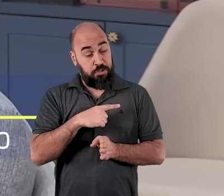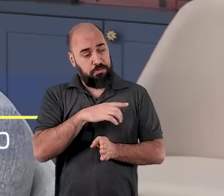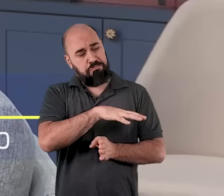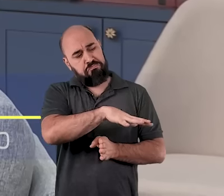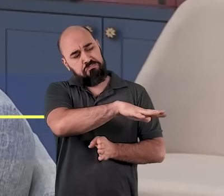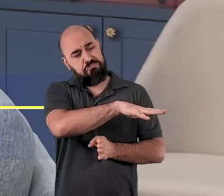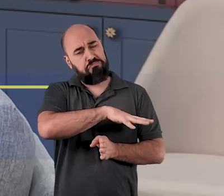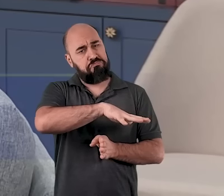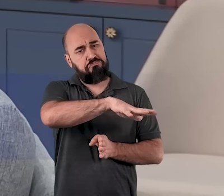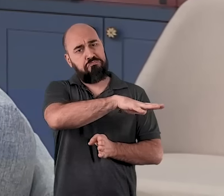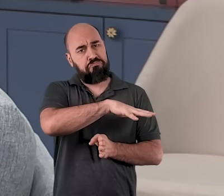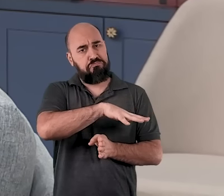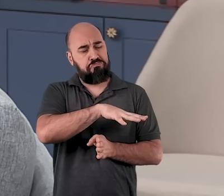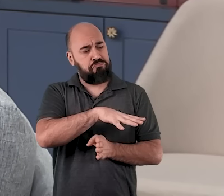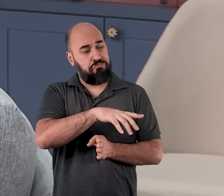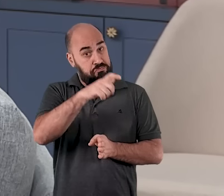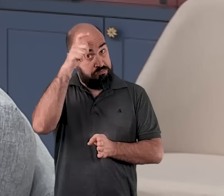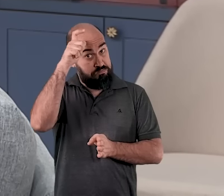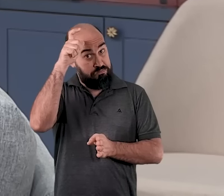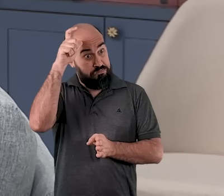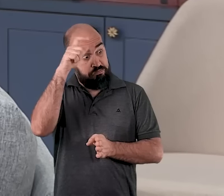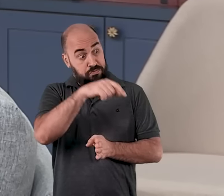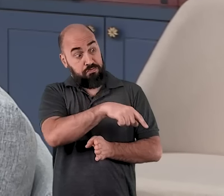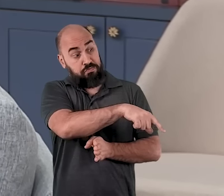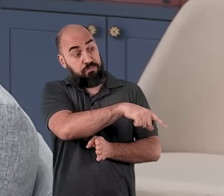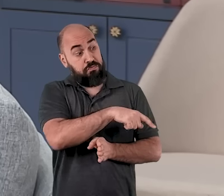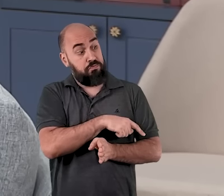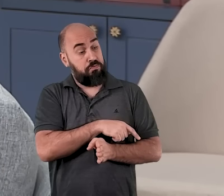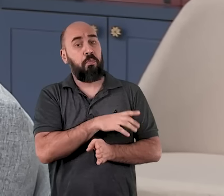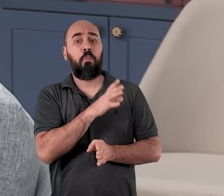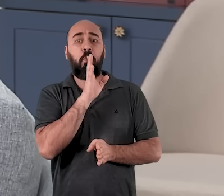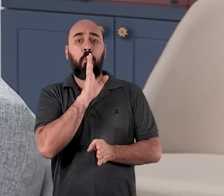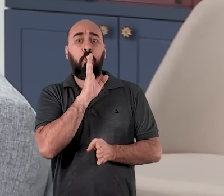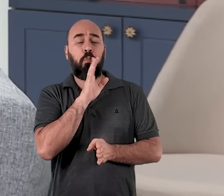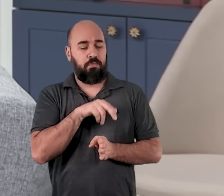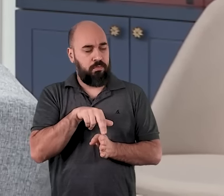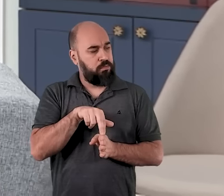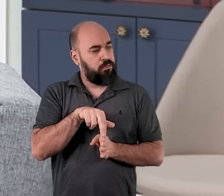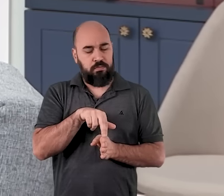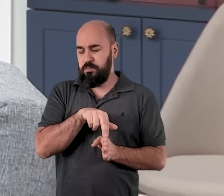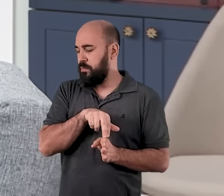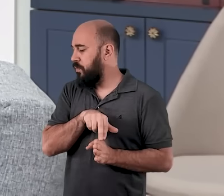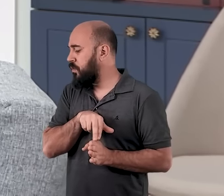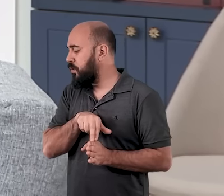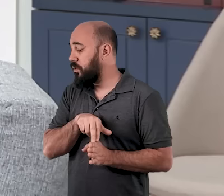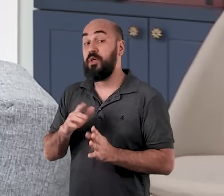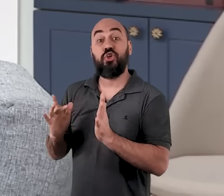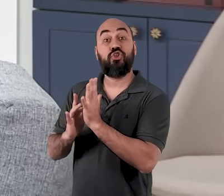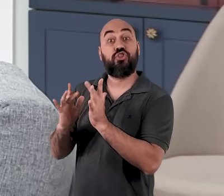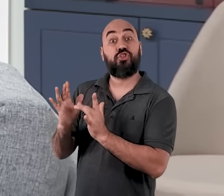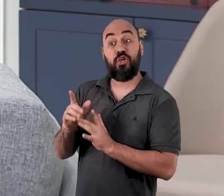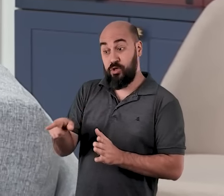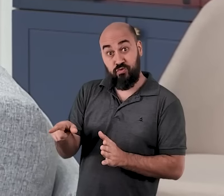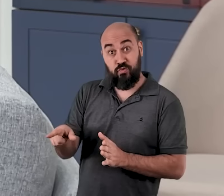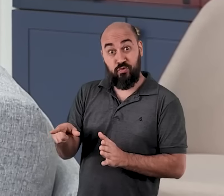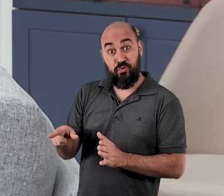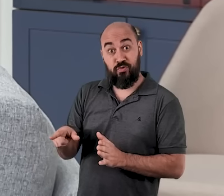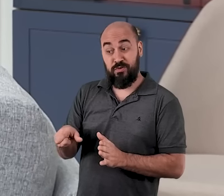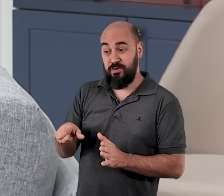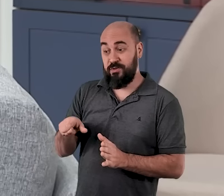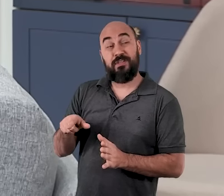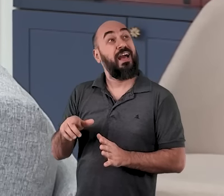que de um lado, lá do muro, estava o diabo e do outro lado estava Jesus. E o moço estava ali em cima